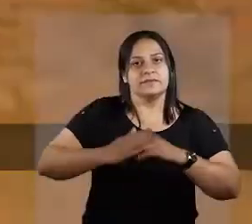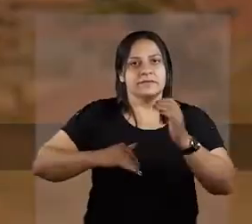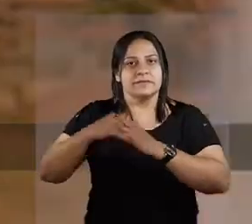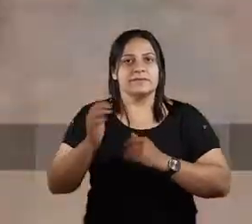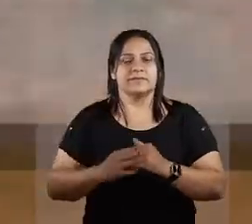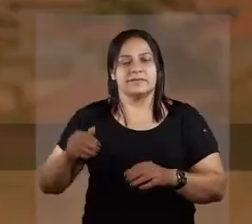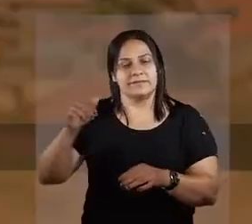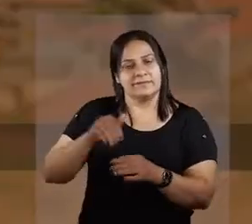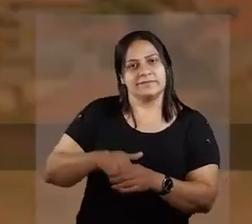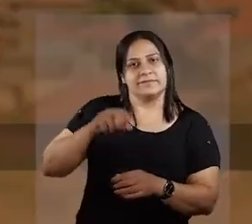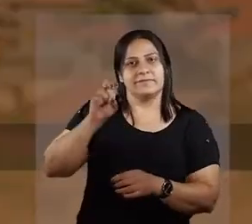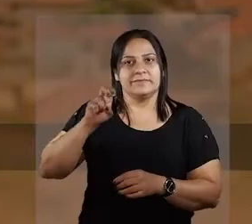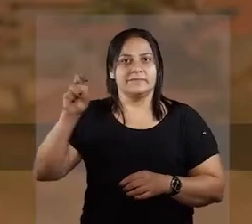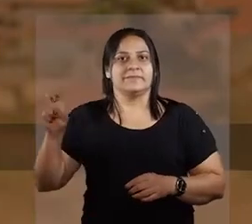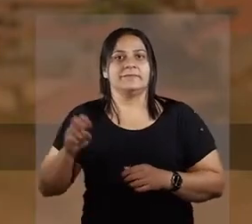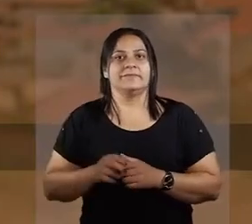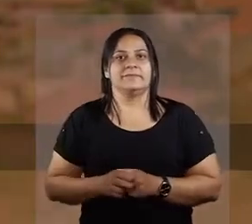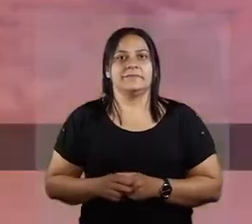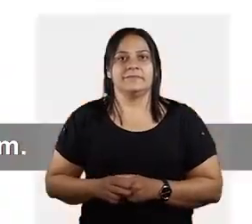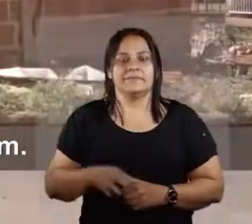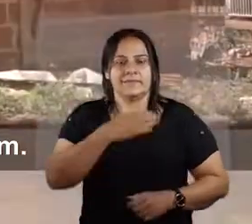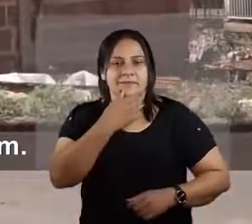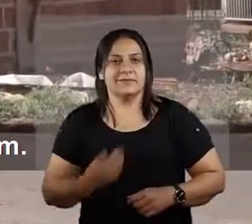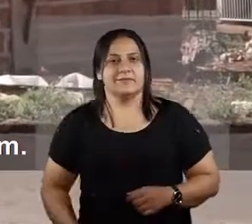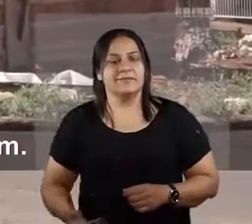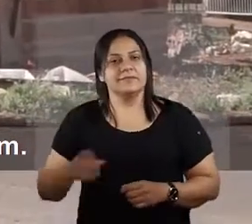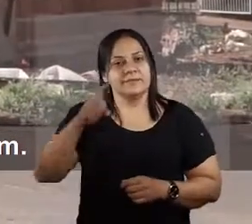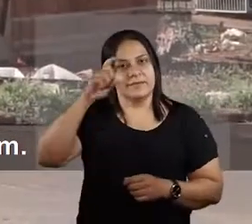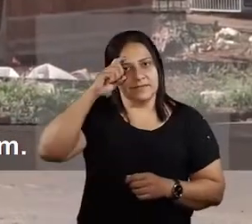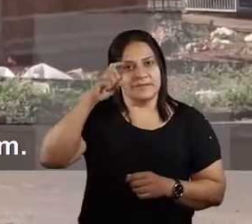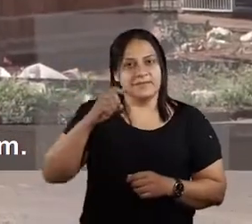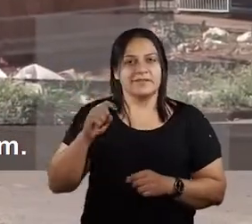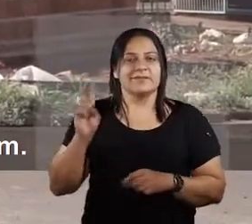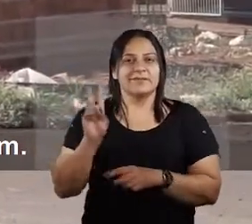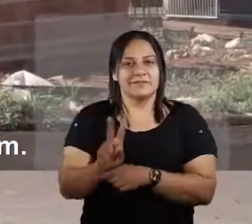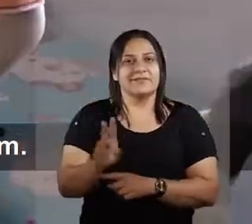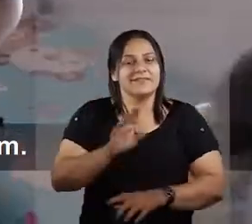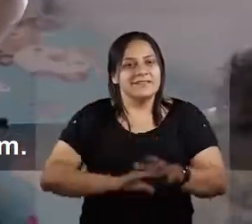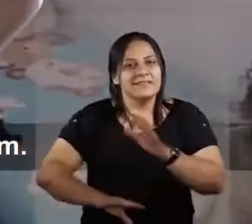gratuitos. Vote 55. O governo de Ivan